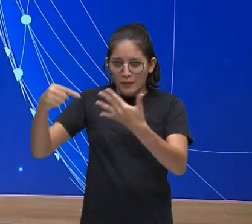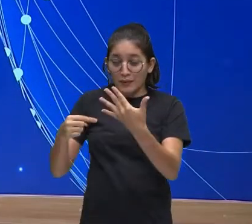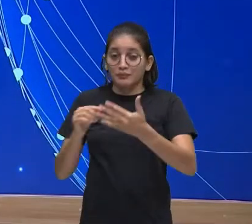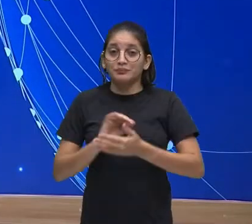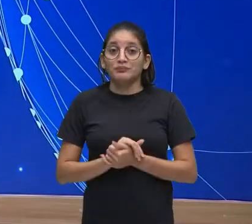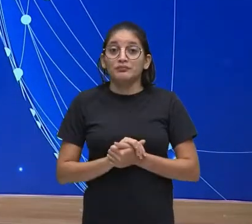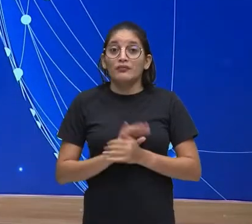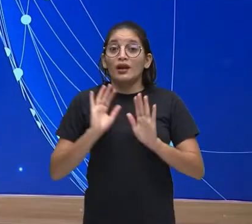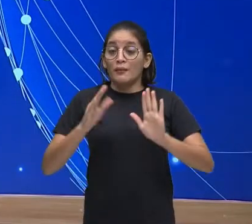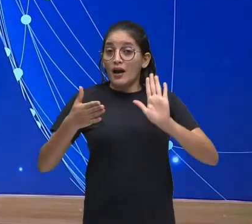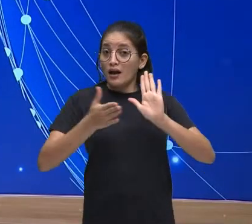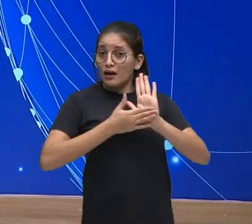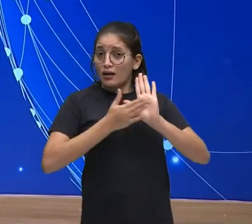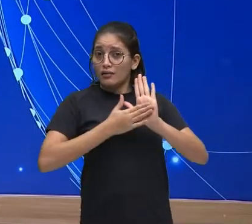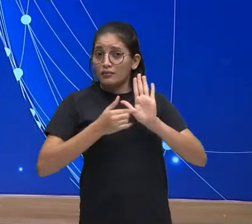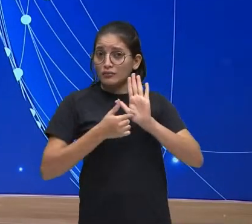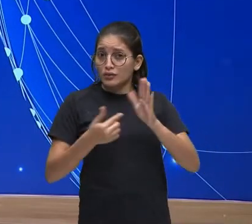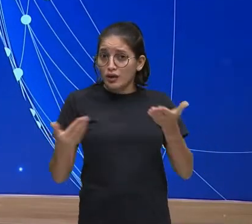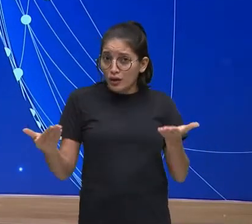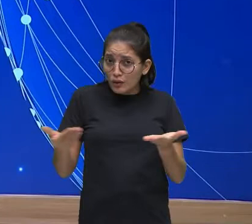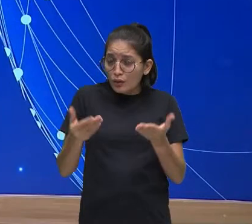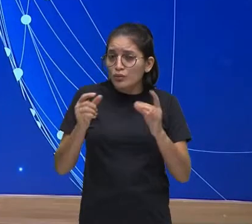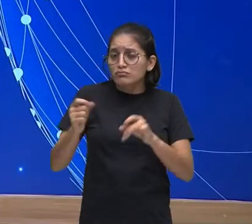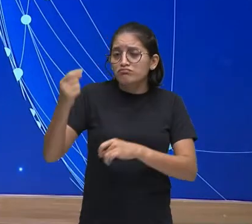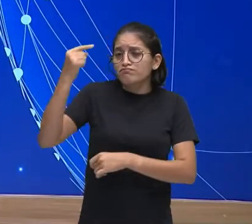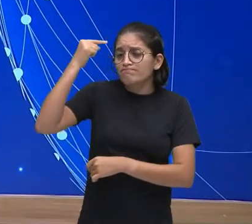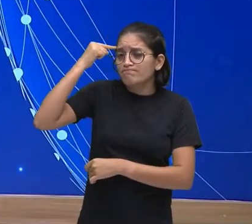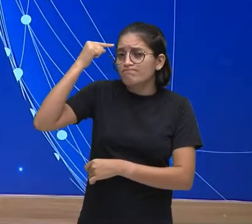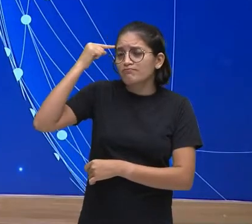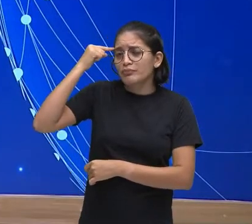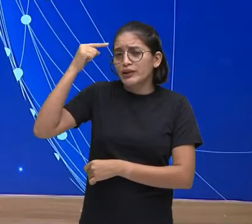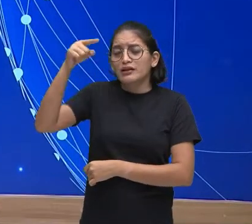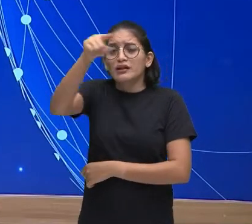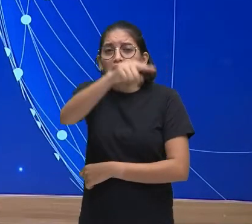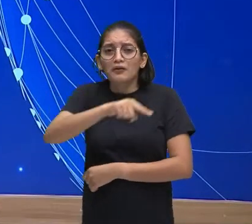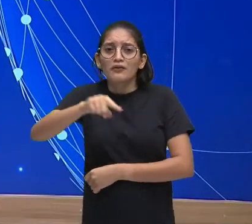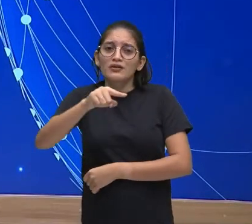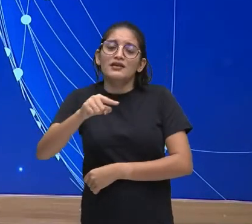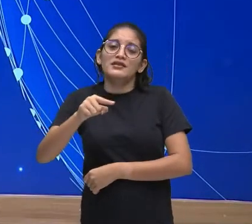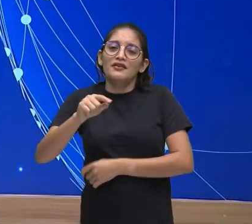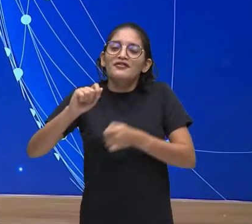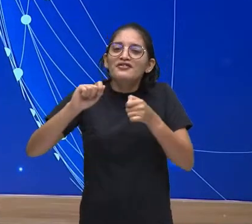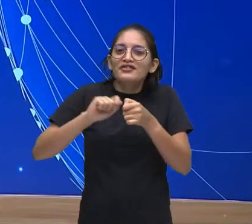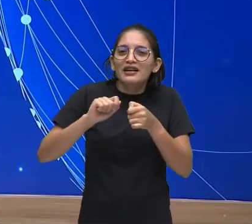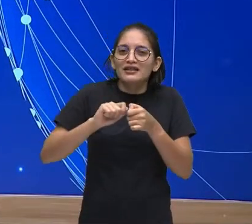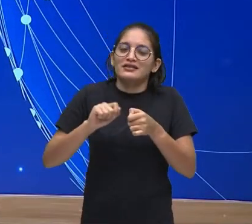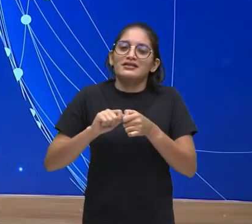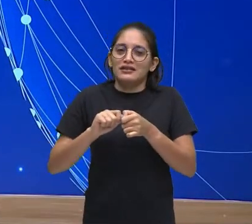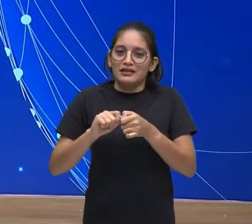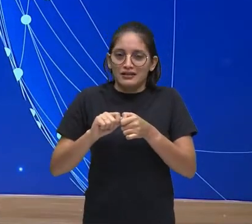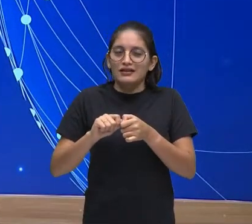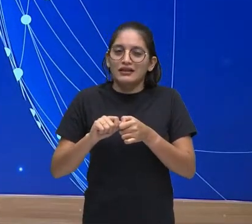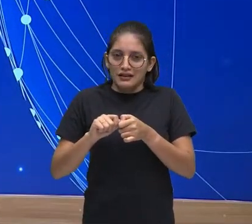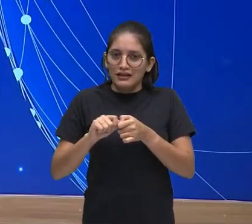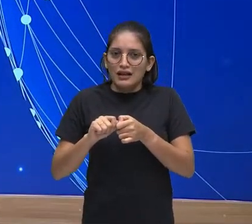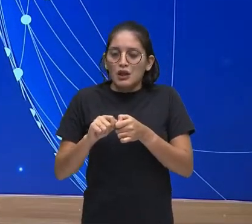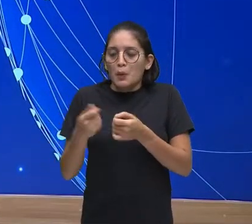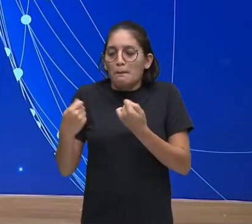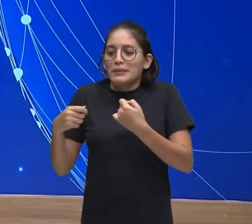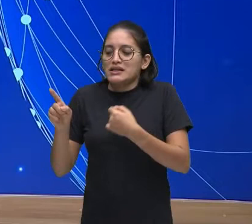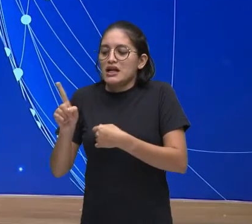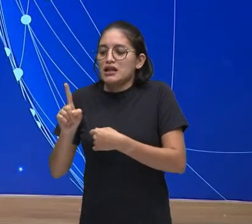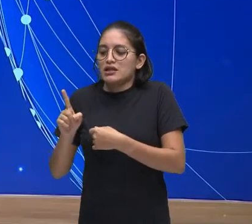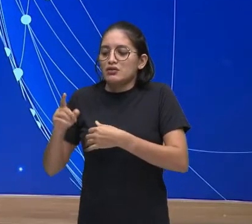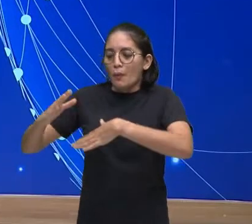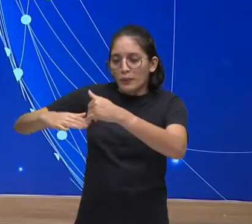a proposta que trago hoje é algo pensado para que você possa realizar sem o auxílio de nenhum